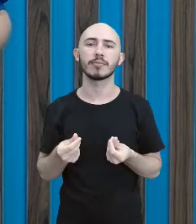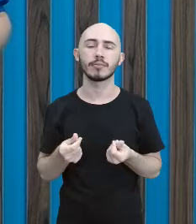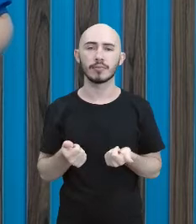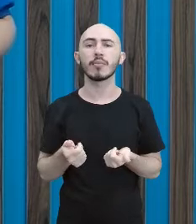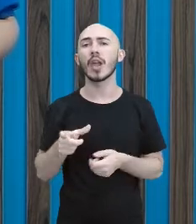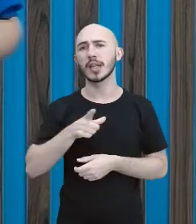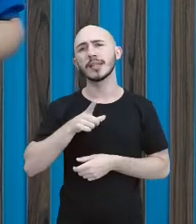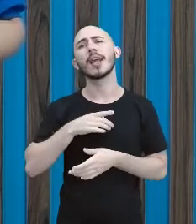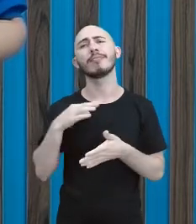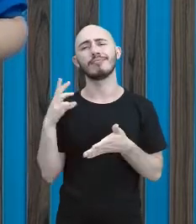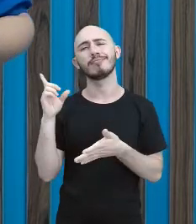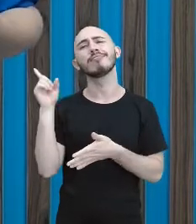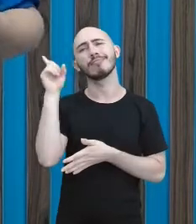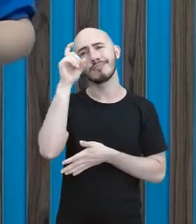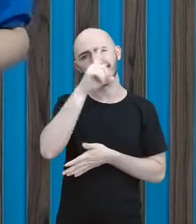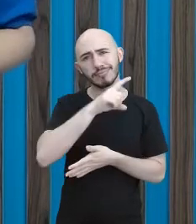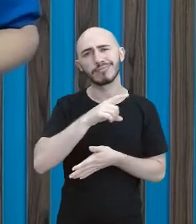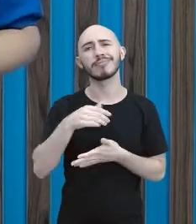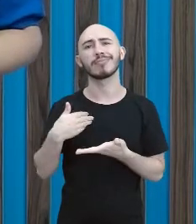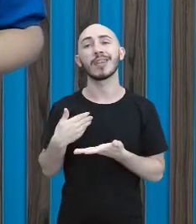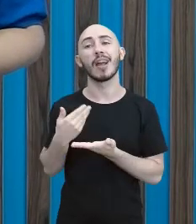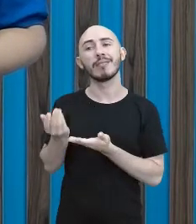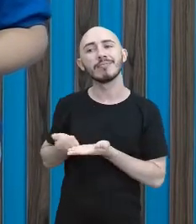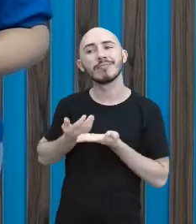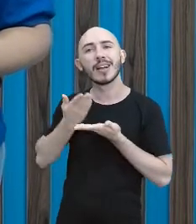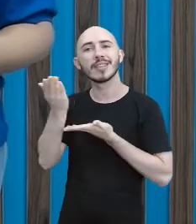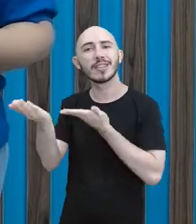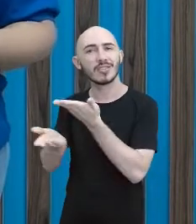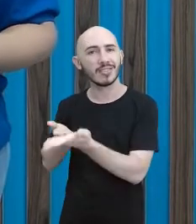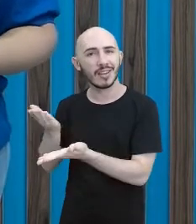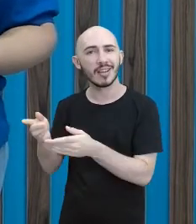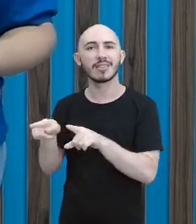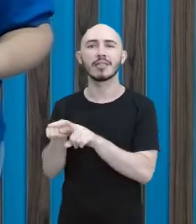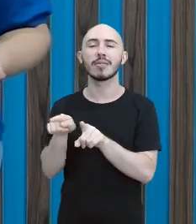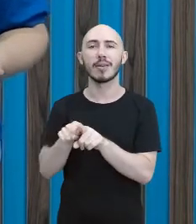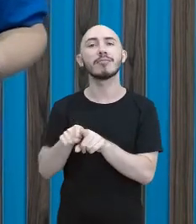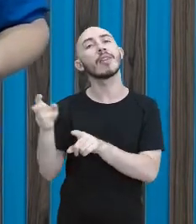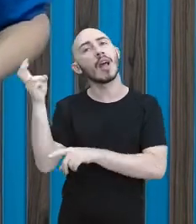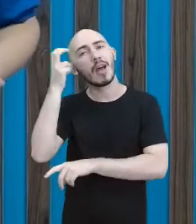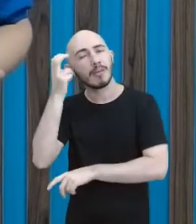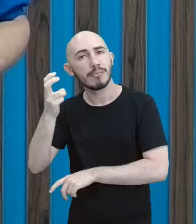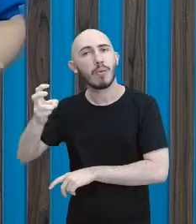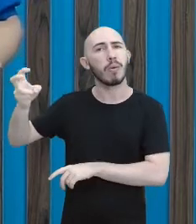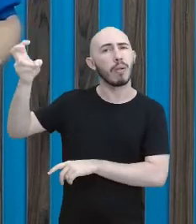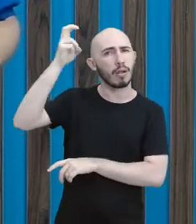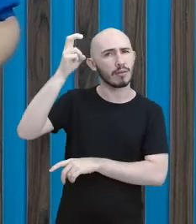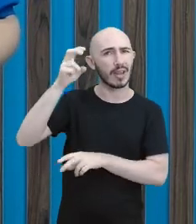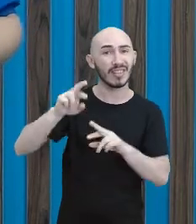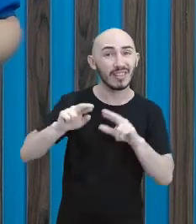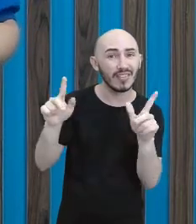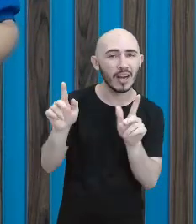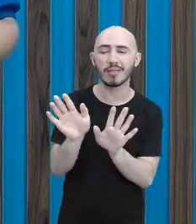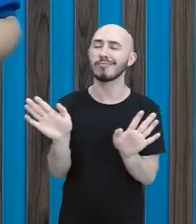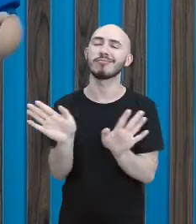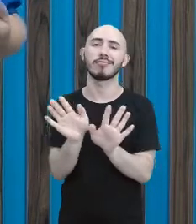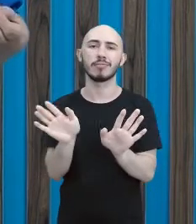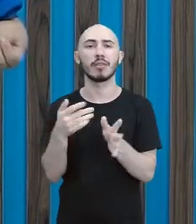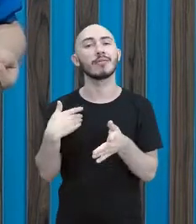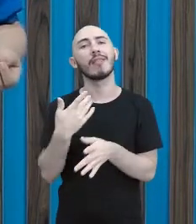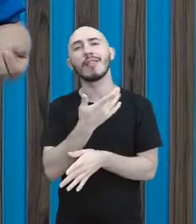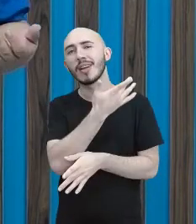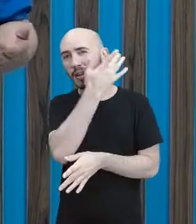tem uma dificuldade, né, de dar assistência a esse estudante, ou com altas habilidades, não é diferente. Muitas pessoas